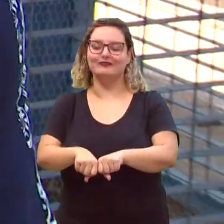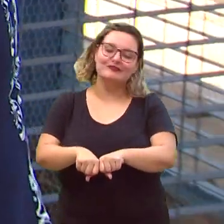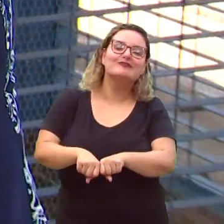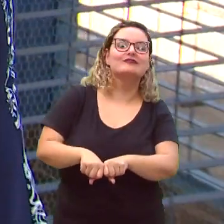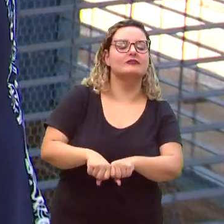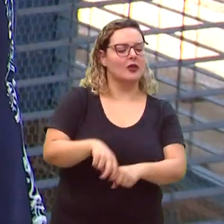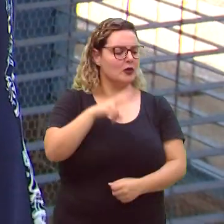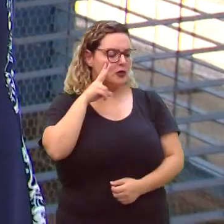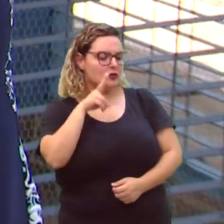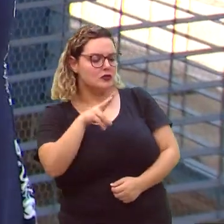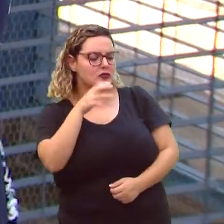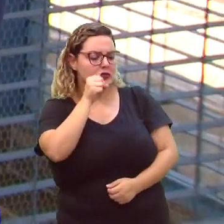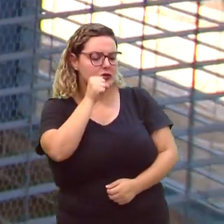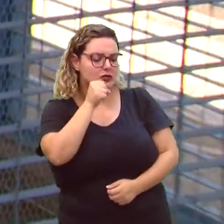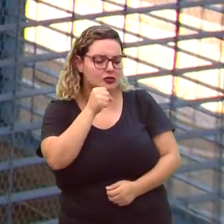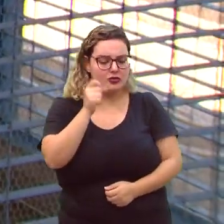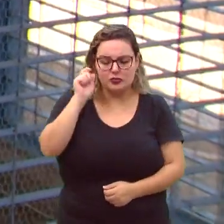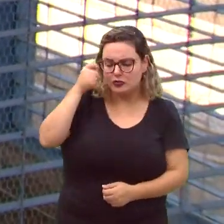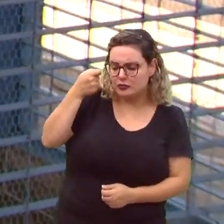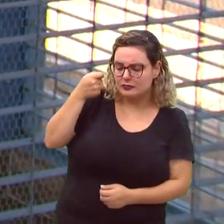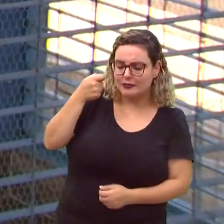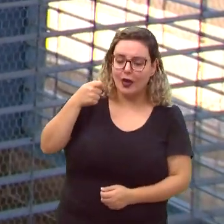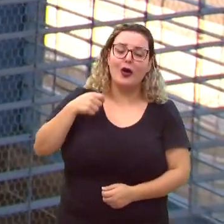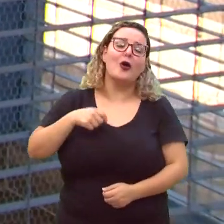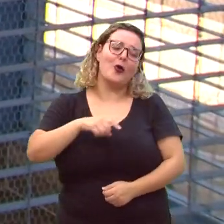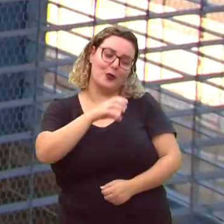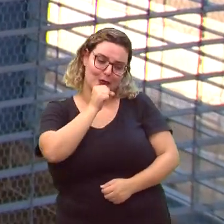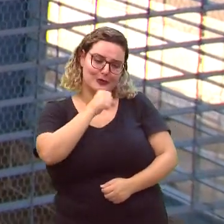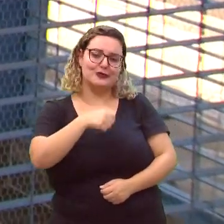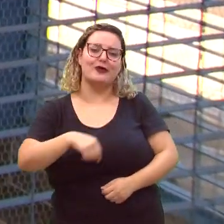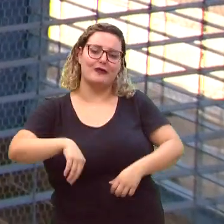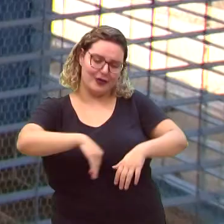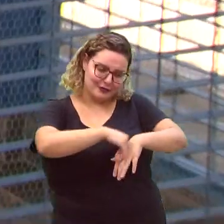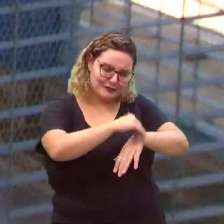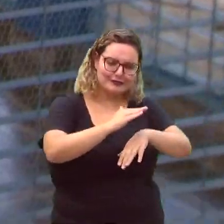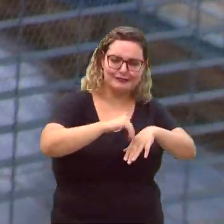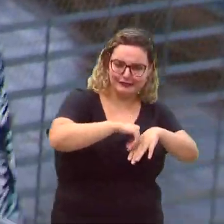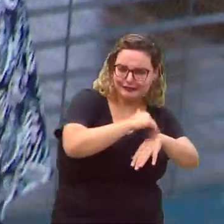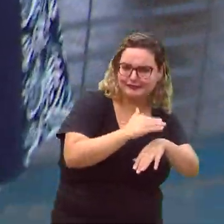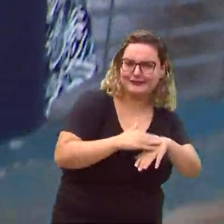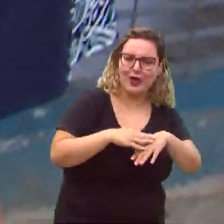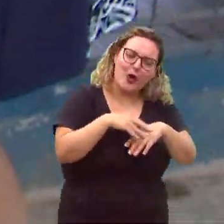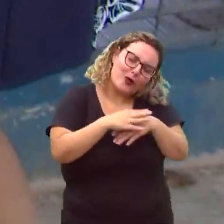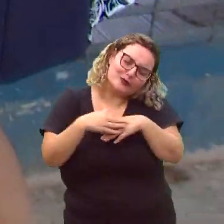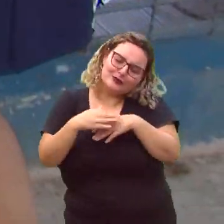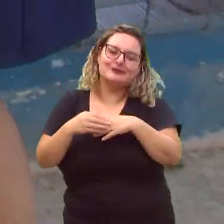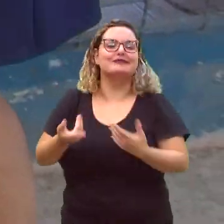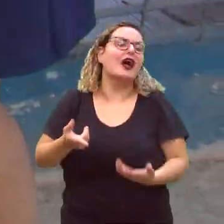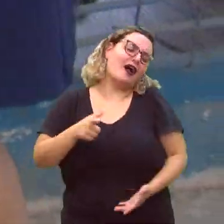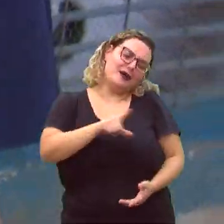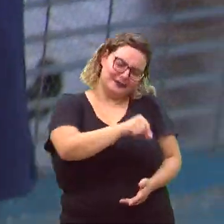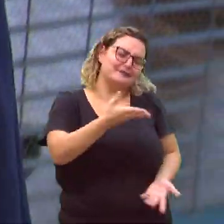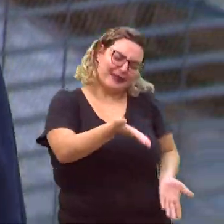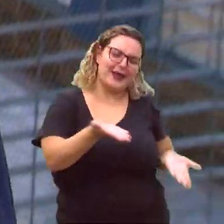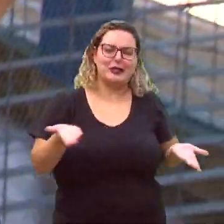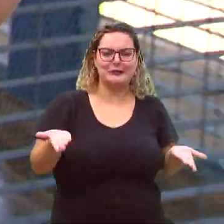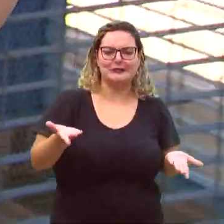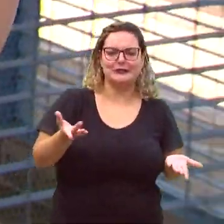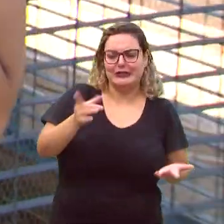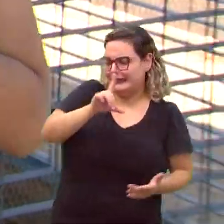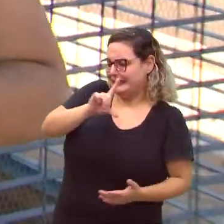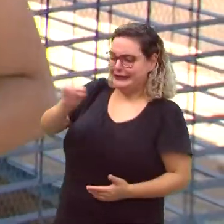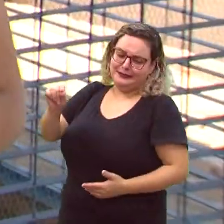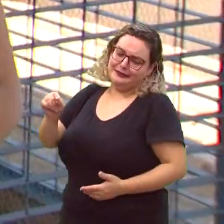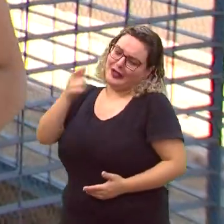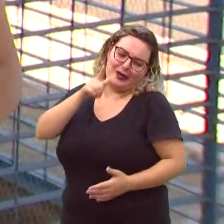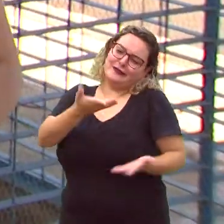e um pretinho. O laranjinha já veio, já relou na minha mão, ele gosta de carinho, ele vem perto. Eu falei, ah, é ele. Se eu for